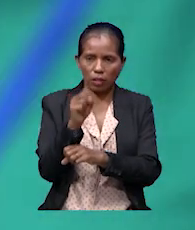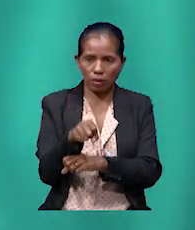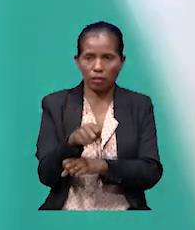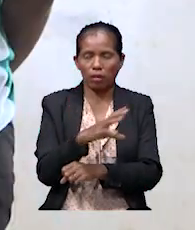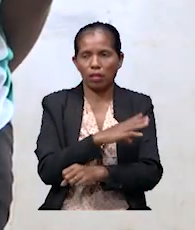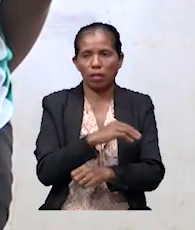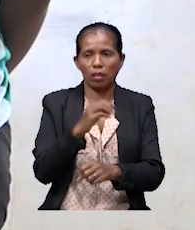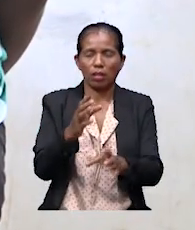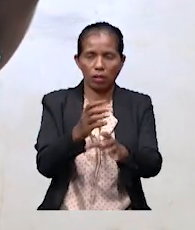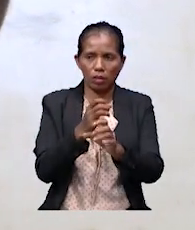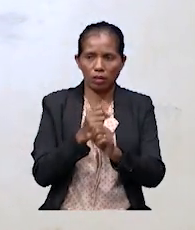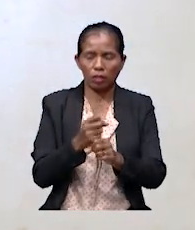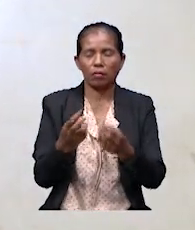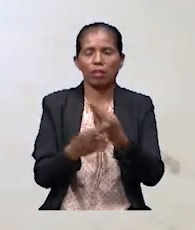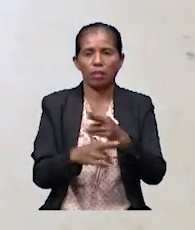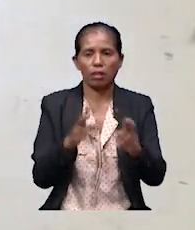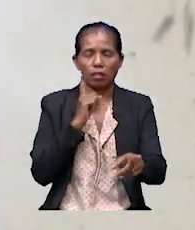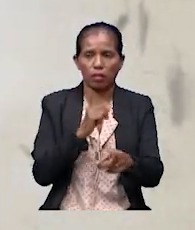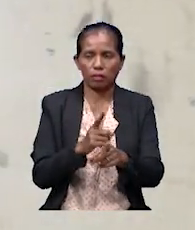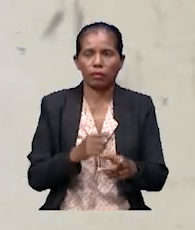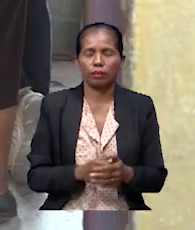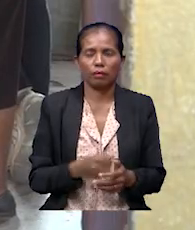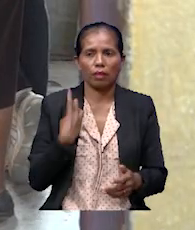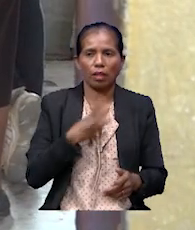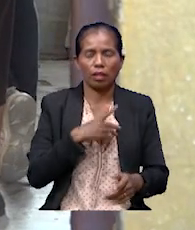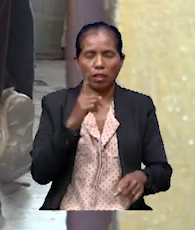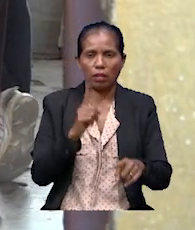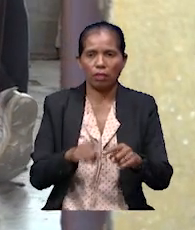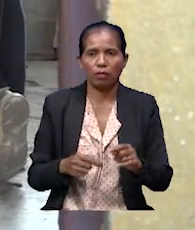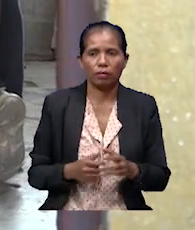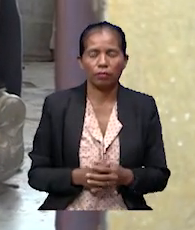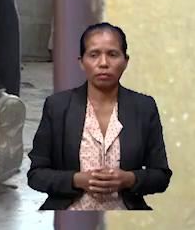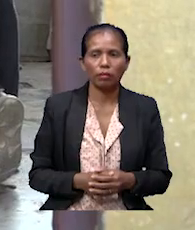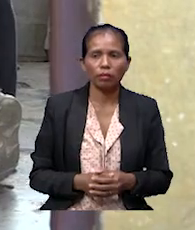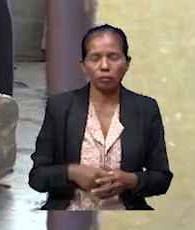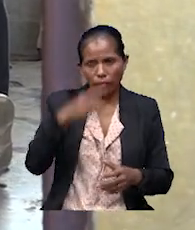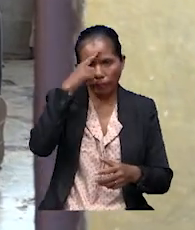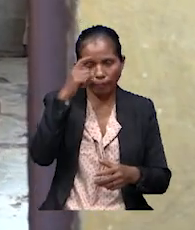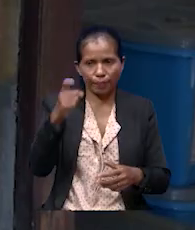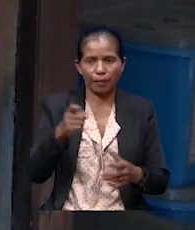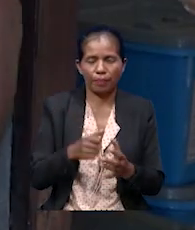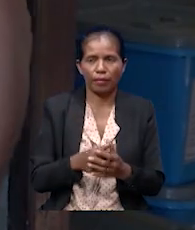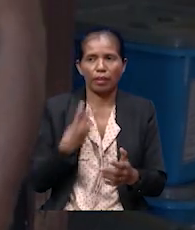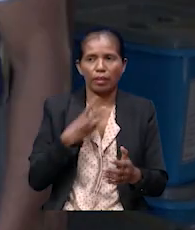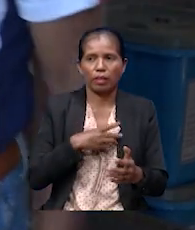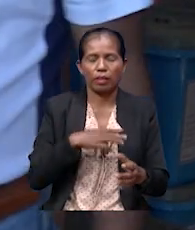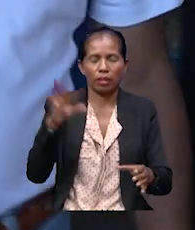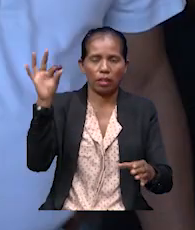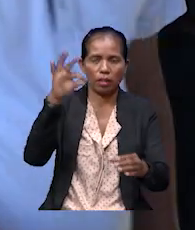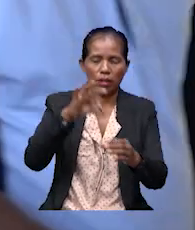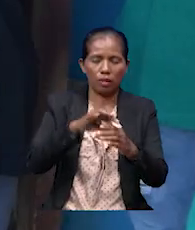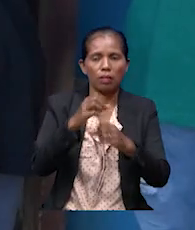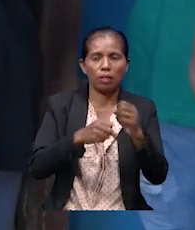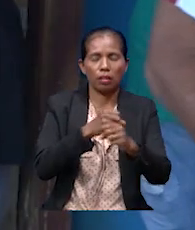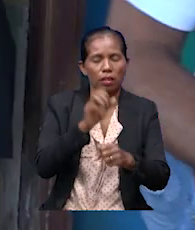tu sim realidade dané e ida nem bela bela se tamba democracia boa itania eleição ne tina lima lima se